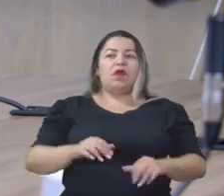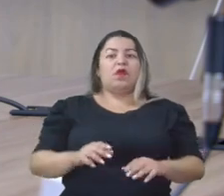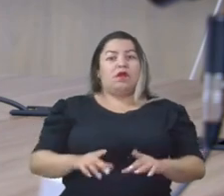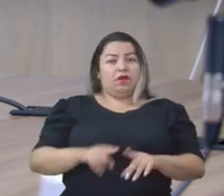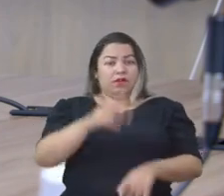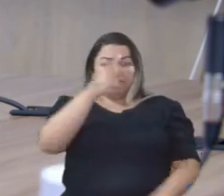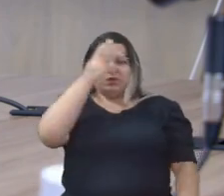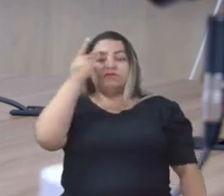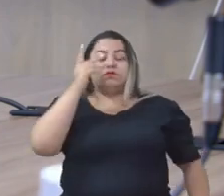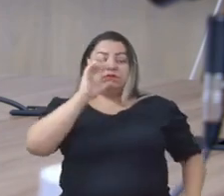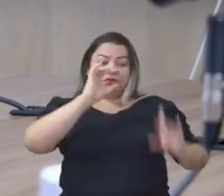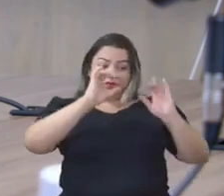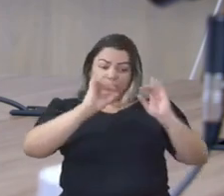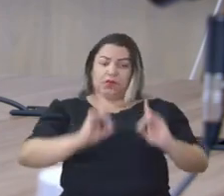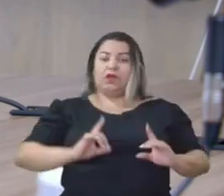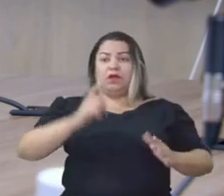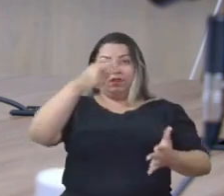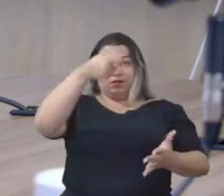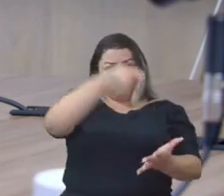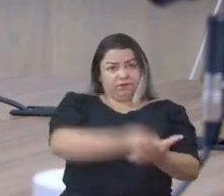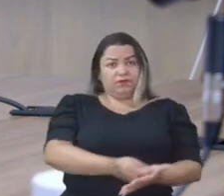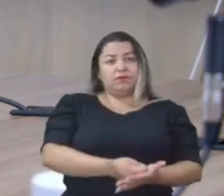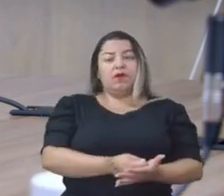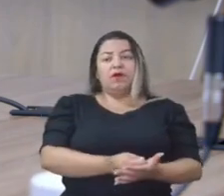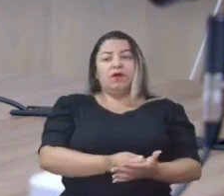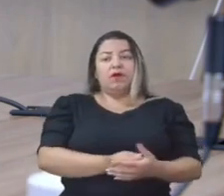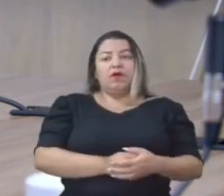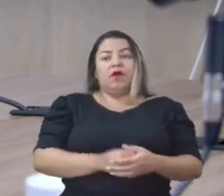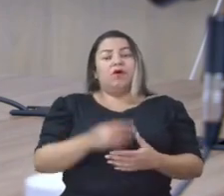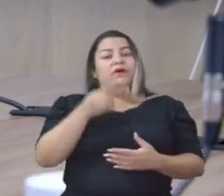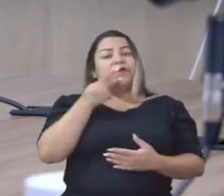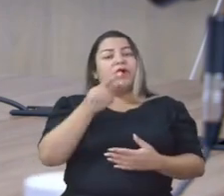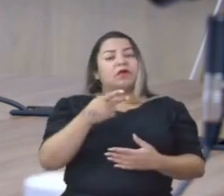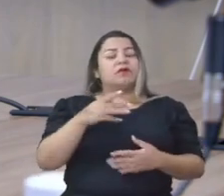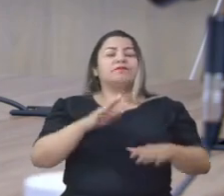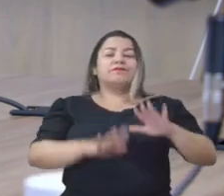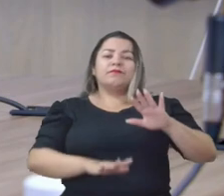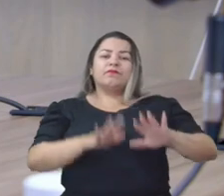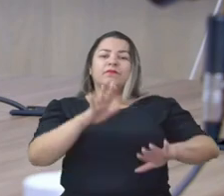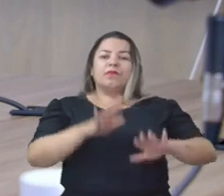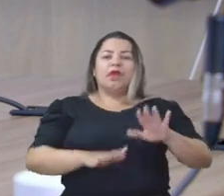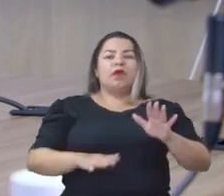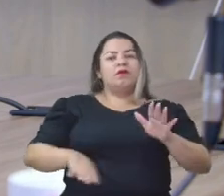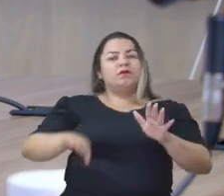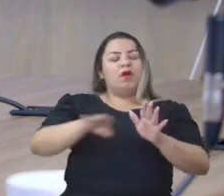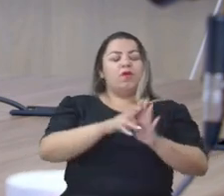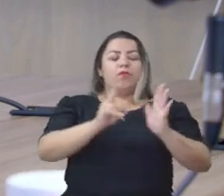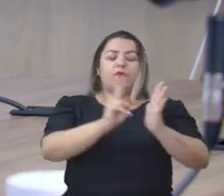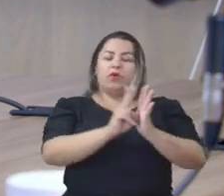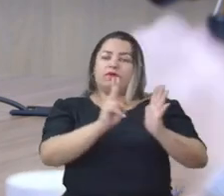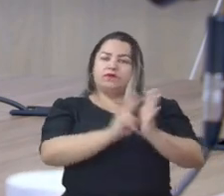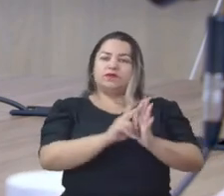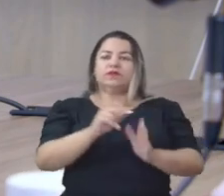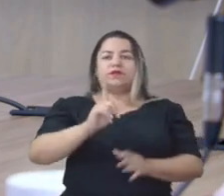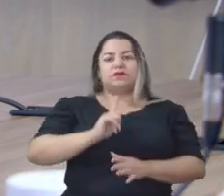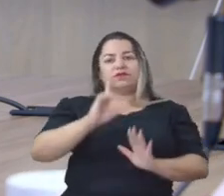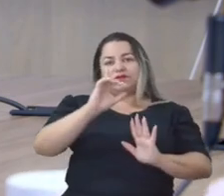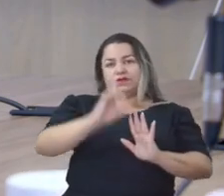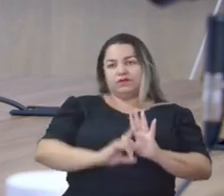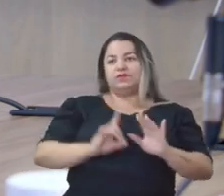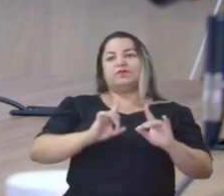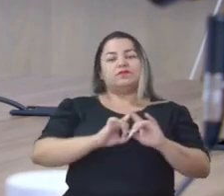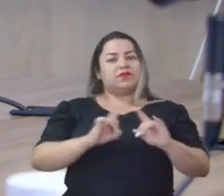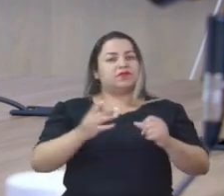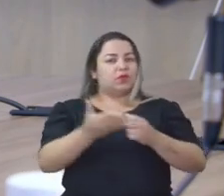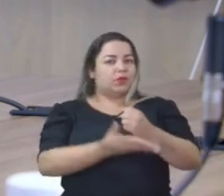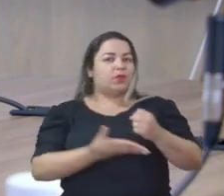cidadãos, né, de direitos e deveres. Isso que também é uma narrativa que muitas pessoas às vezes chegam nos povos indígenas e falam, vocês têm muitos direitos. Não, a gente tem